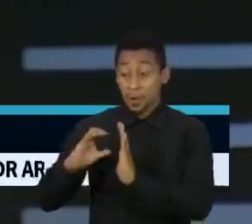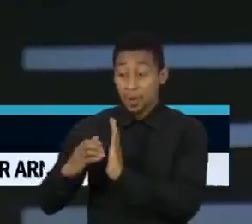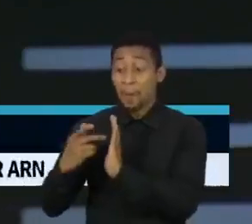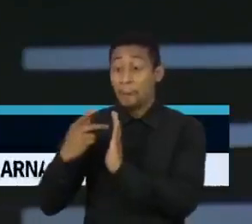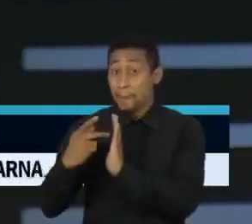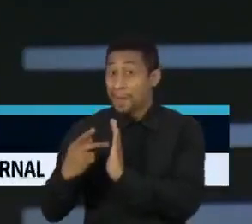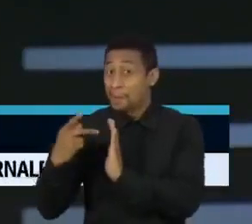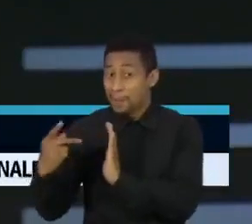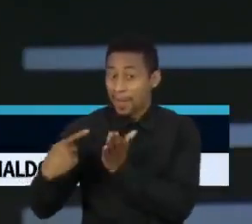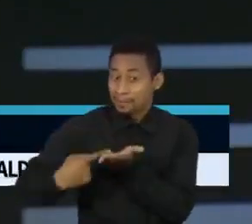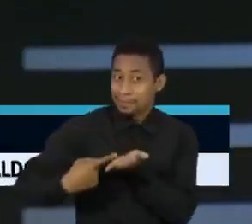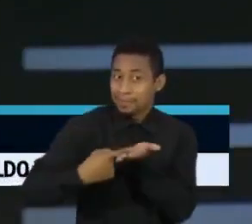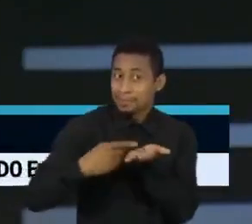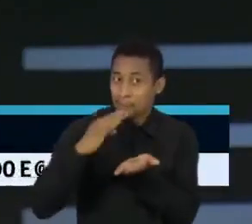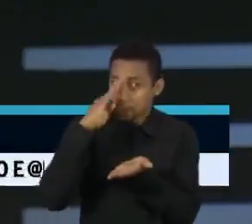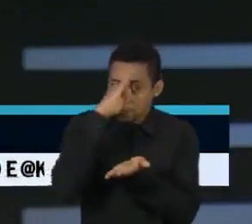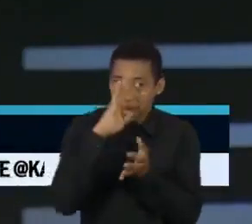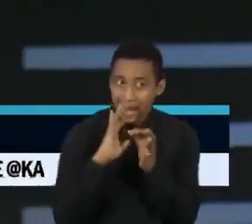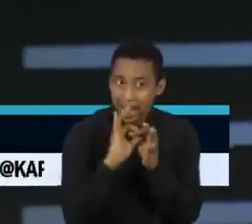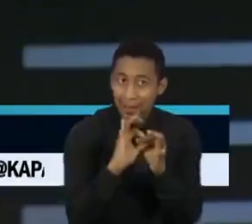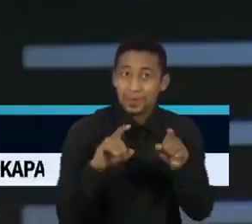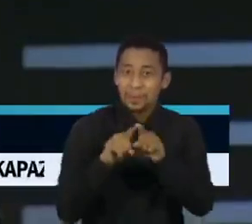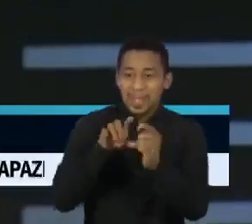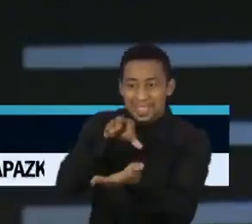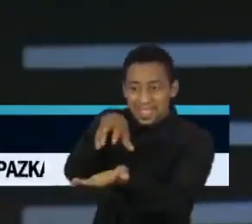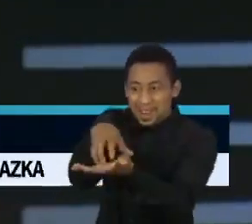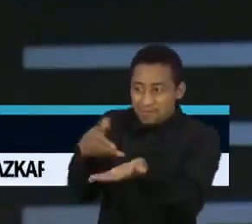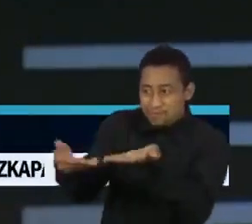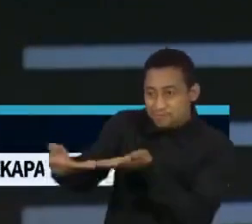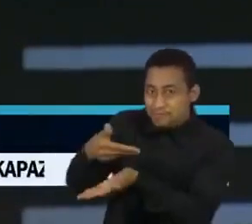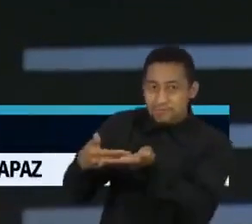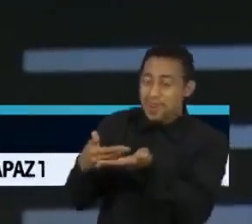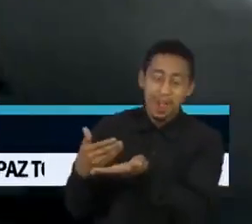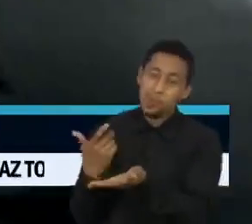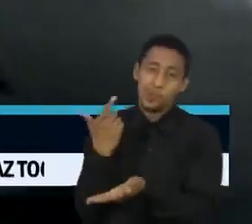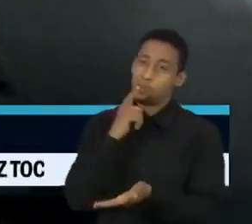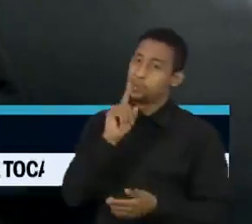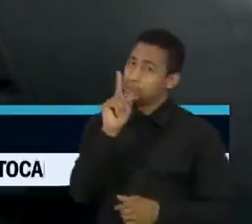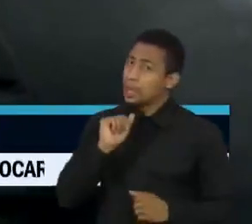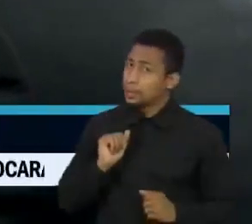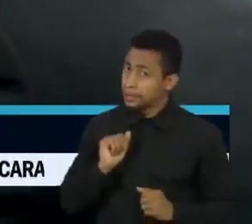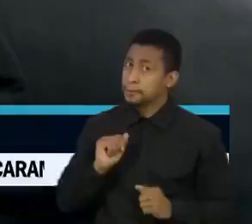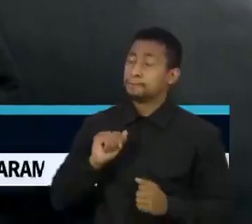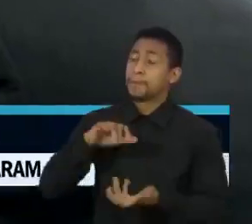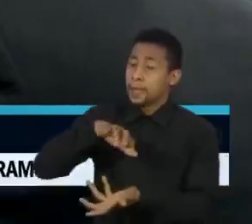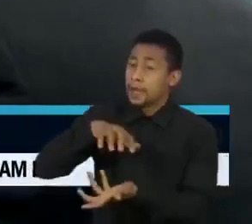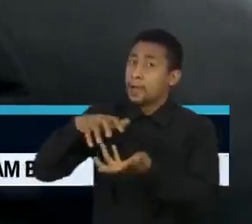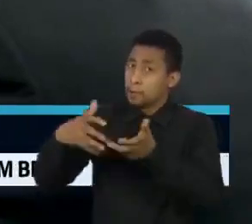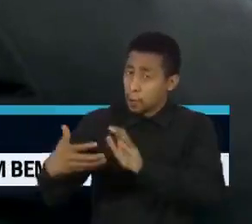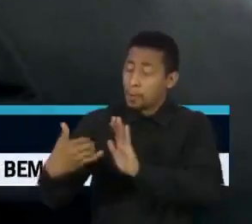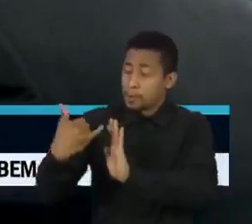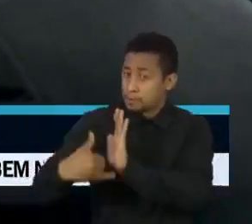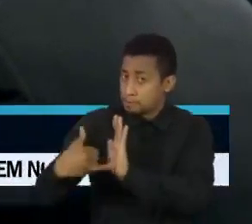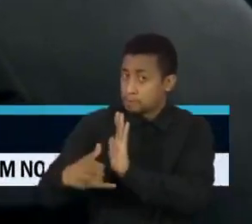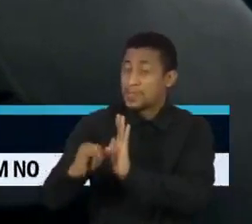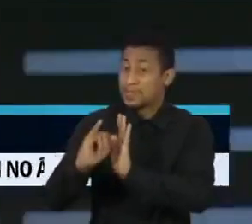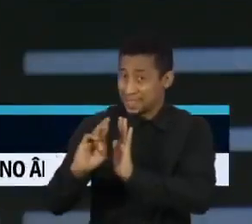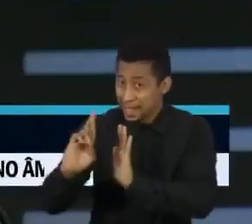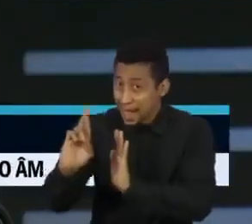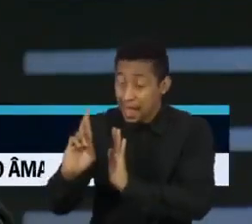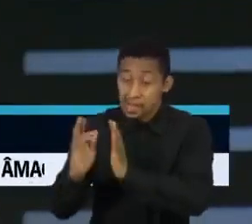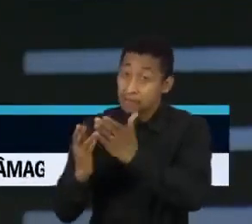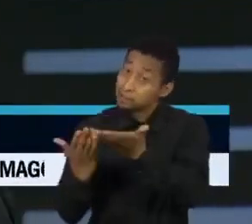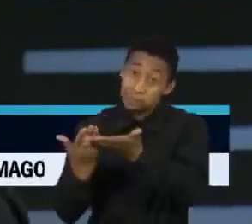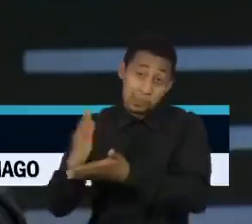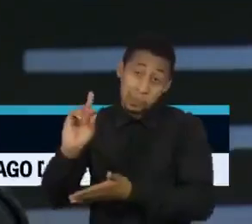governo e concentram eu acho que ele consegue com essa facilidade Então vai ter que negociar a reforma do Imposto de Renda que acharam que ia passar e não